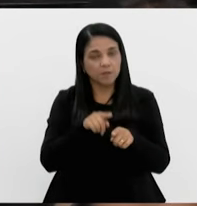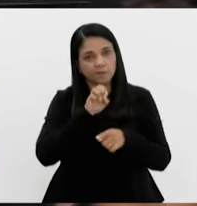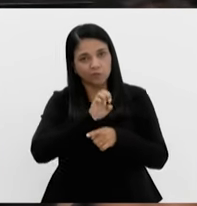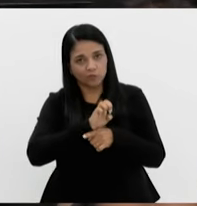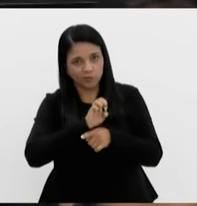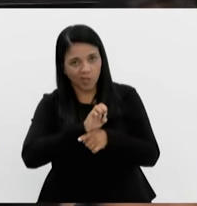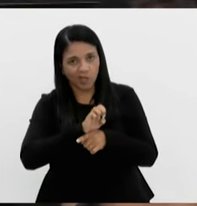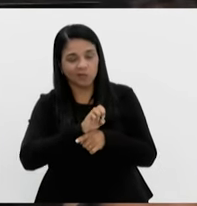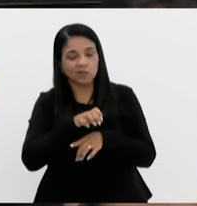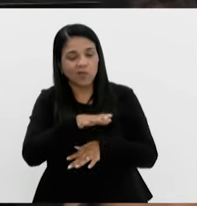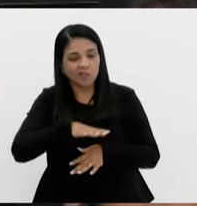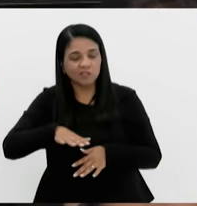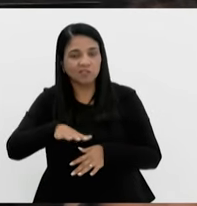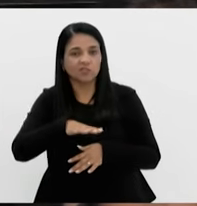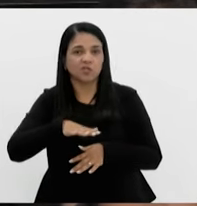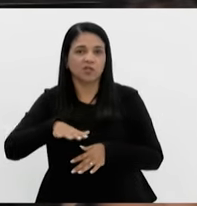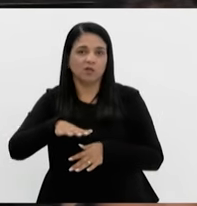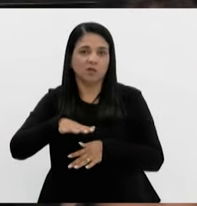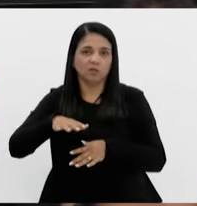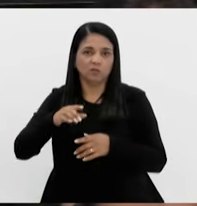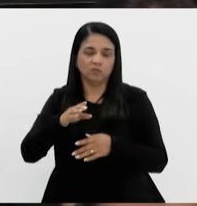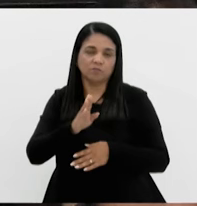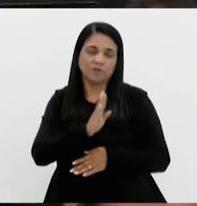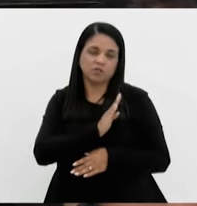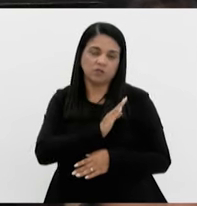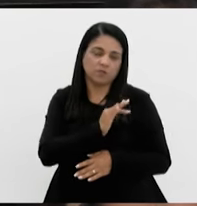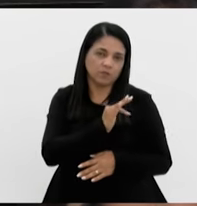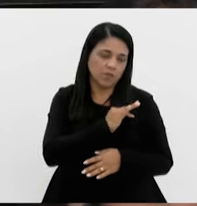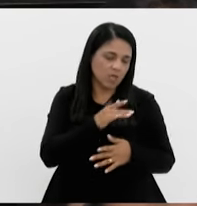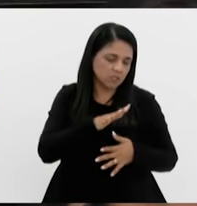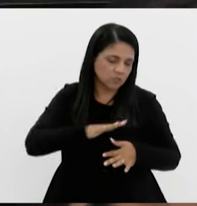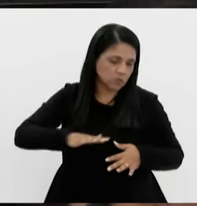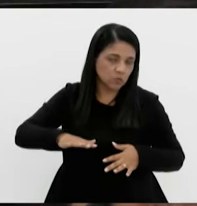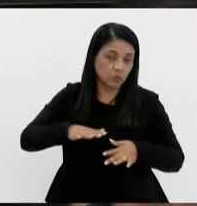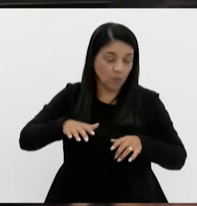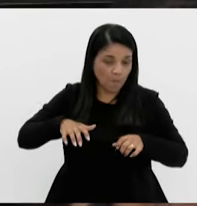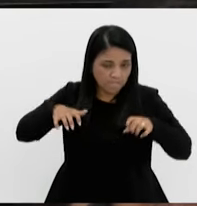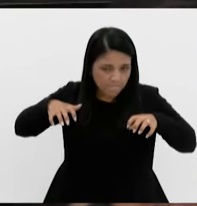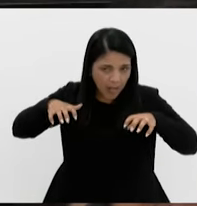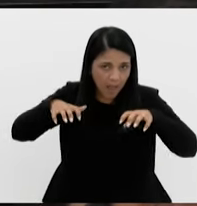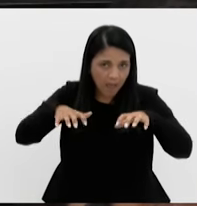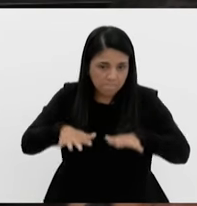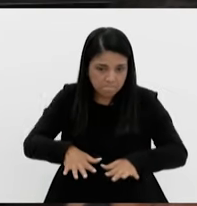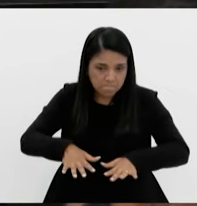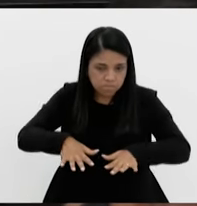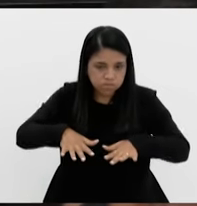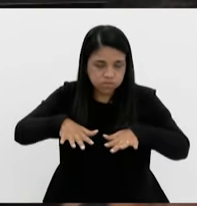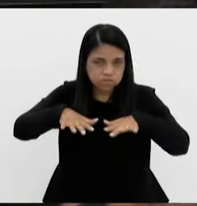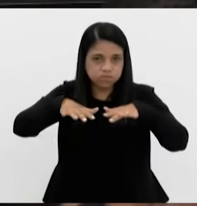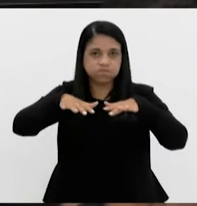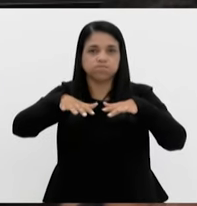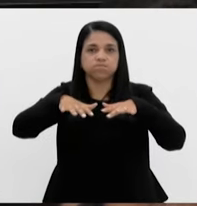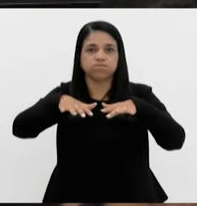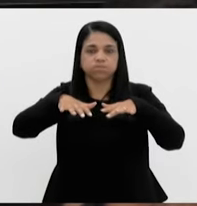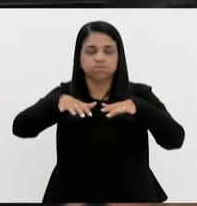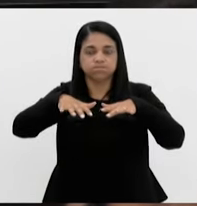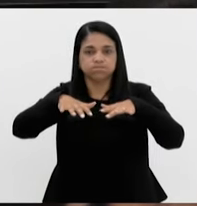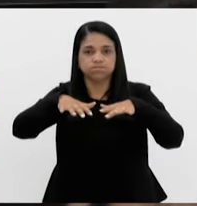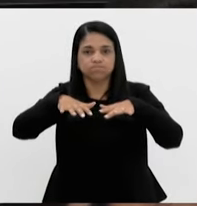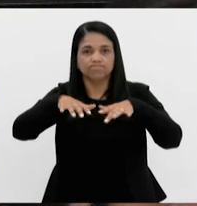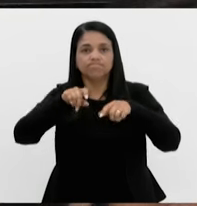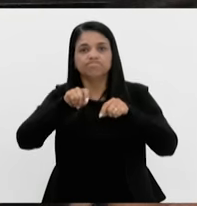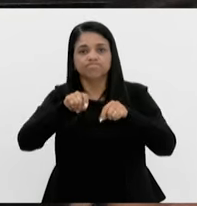para regiões metropolitanas como um todo visto que o alargamento e a enchente